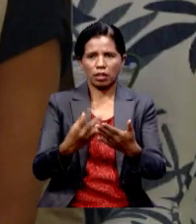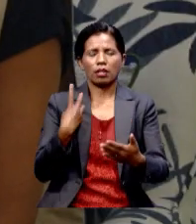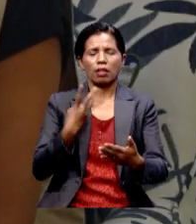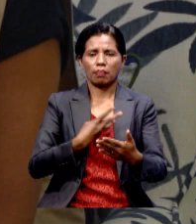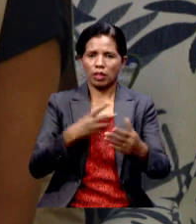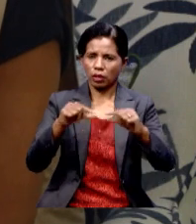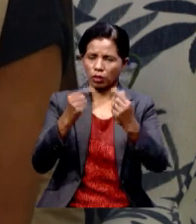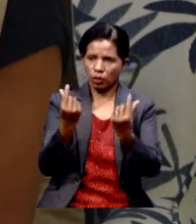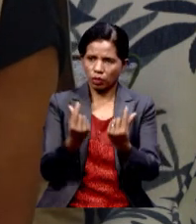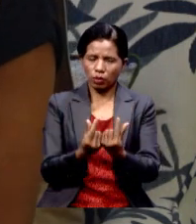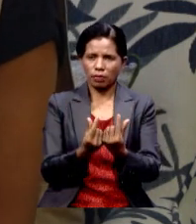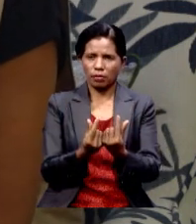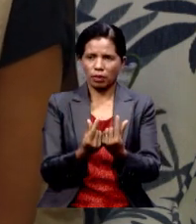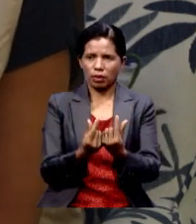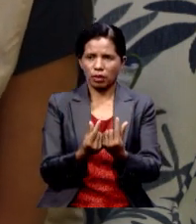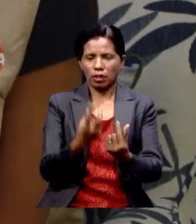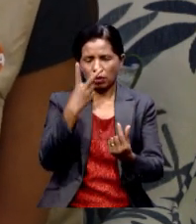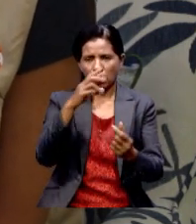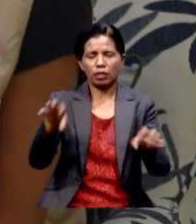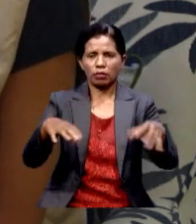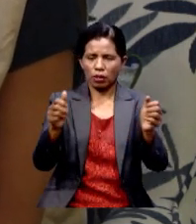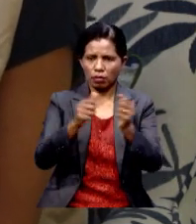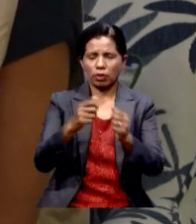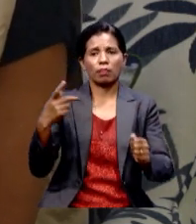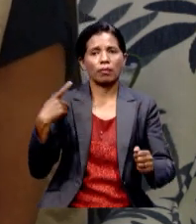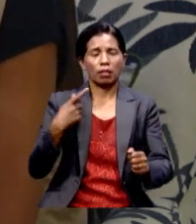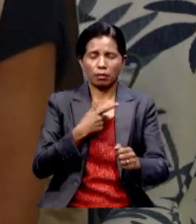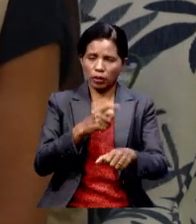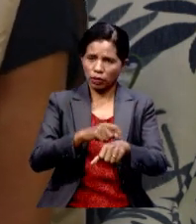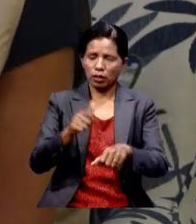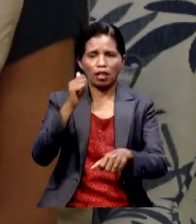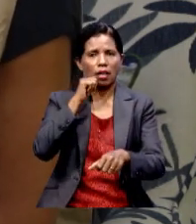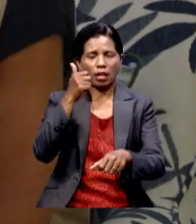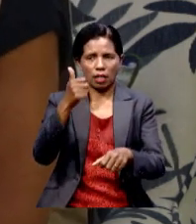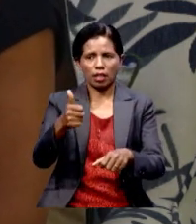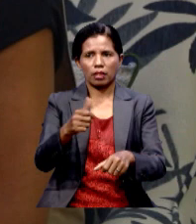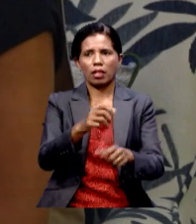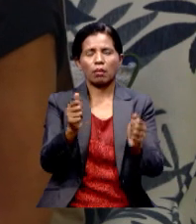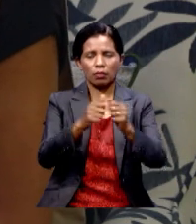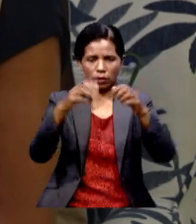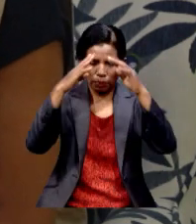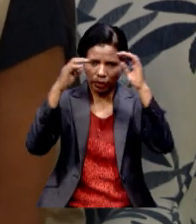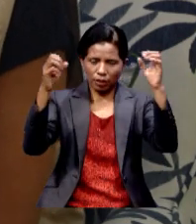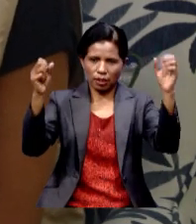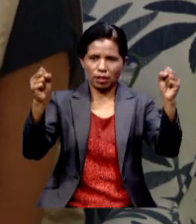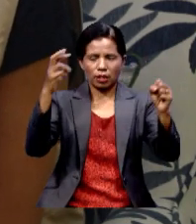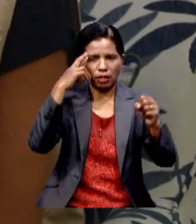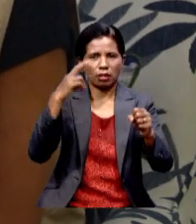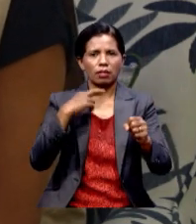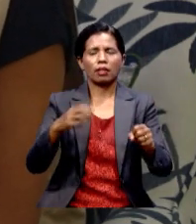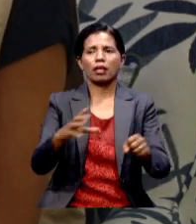equipa, nomeadamente com os parlamentares, hoje de manhã, com o Sr. Presidente da República, que foi